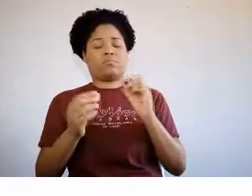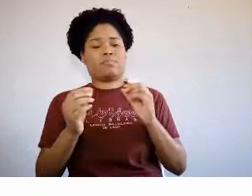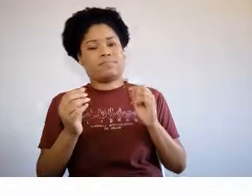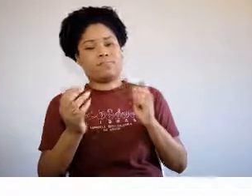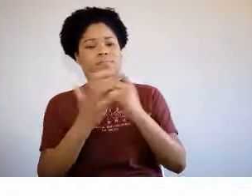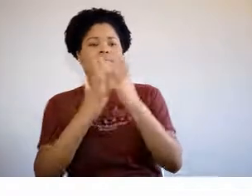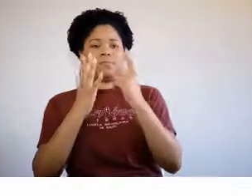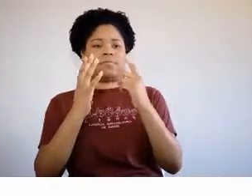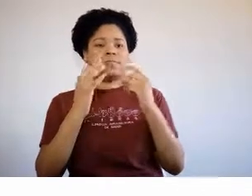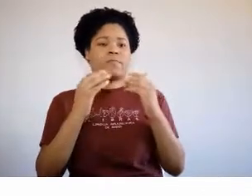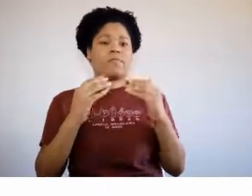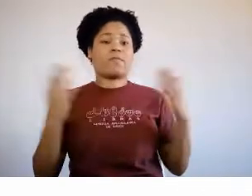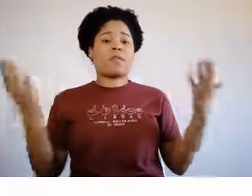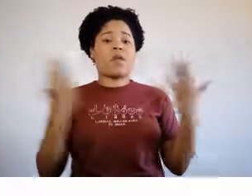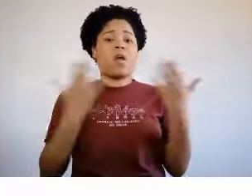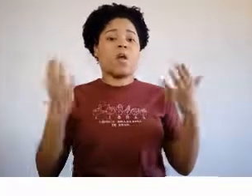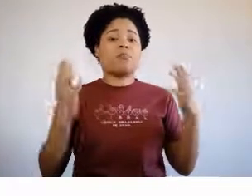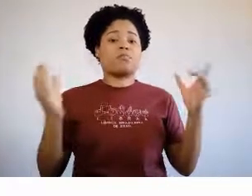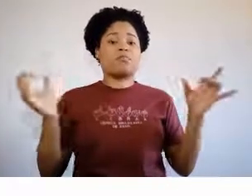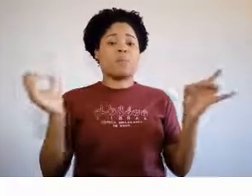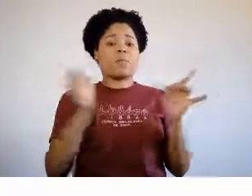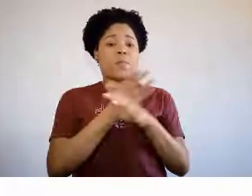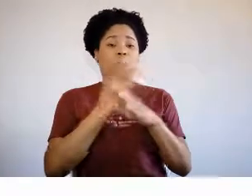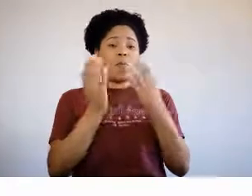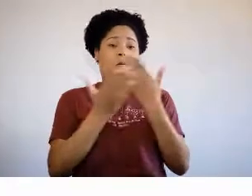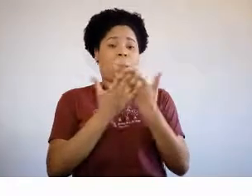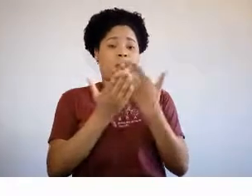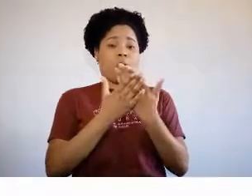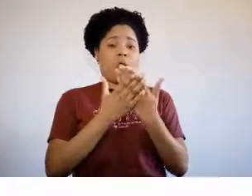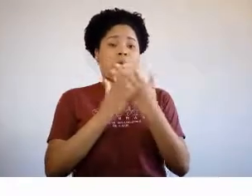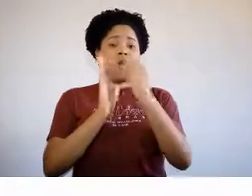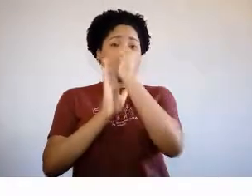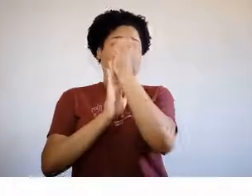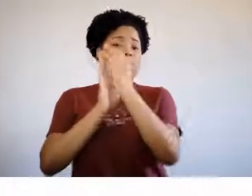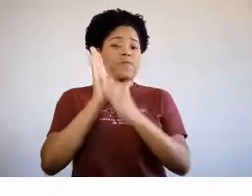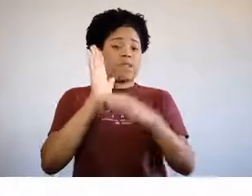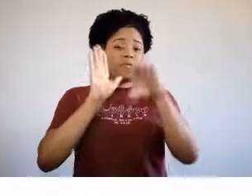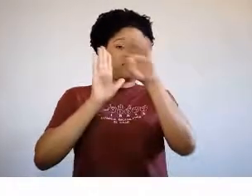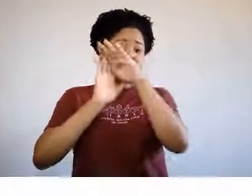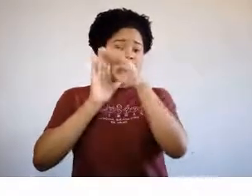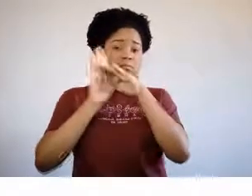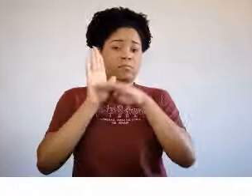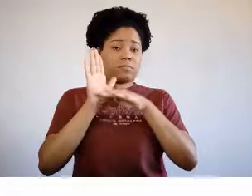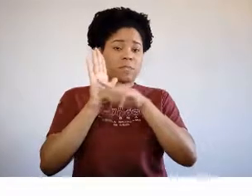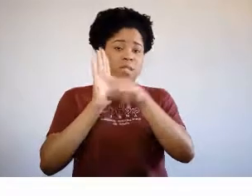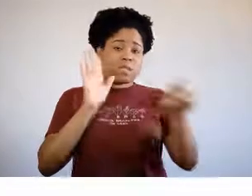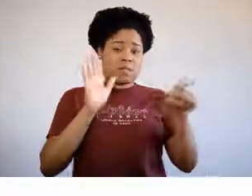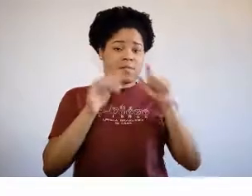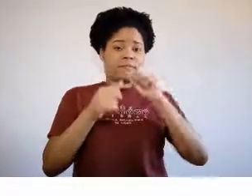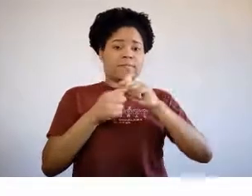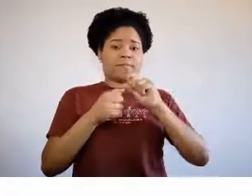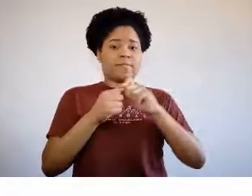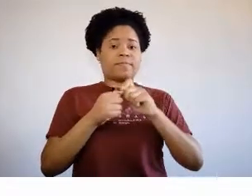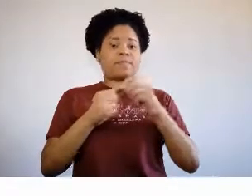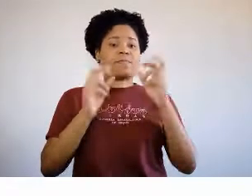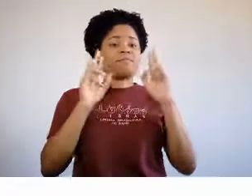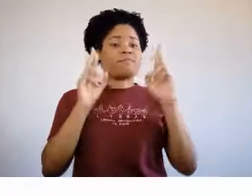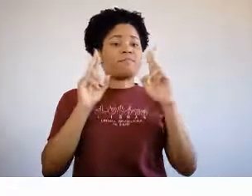investimento, ok? Chegamos no finalzinho da nossa aula. Deixei aqui uma lista de atividades